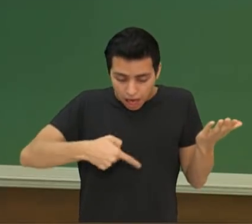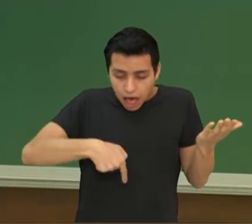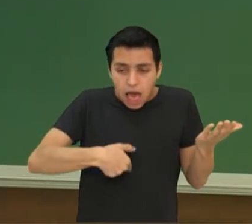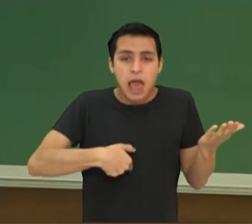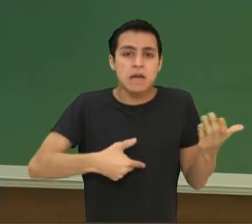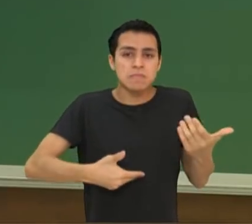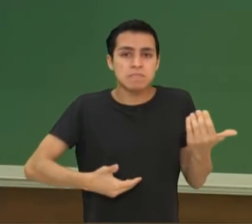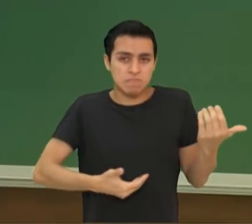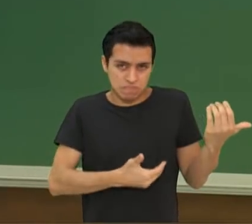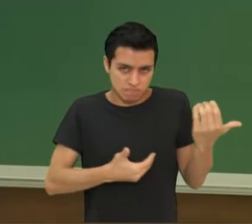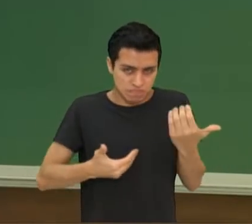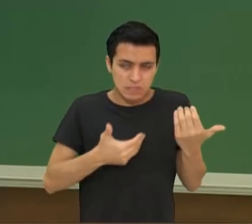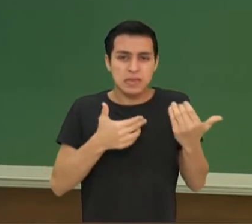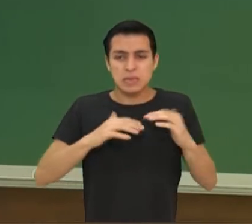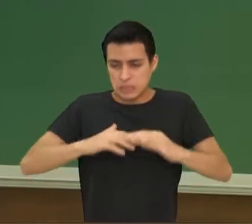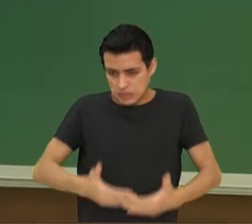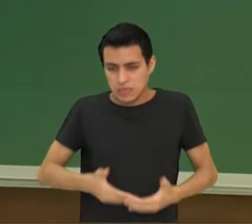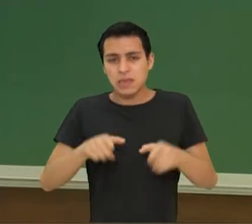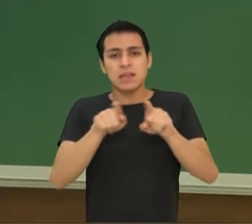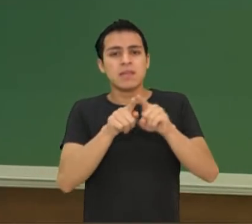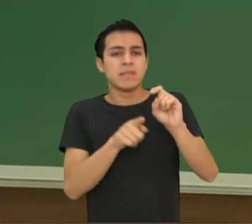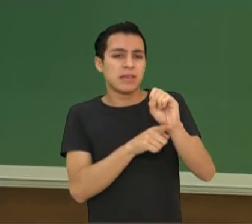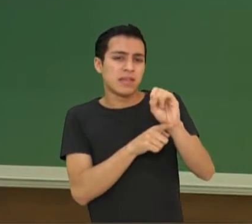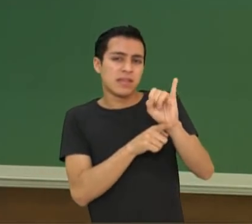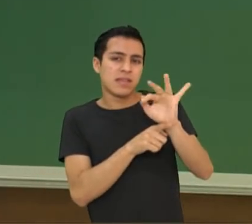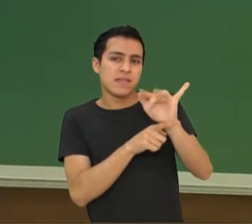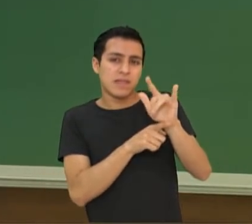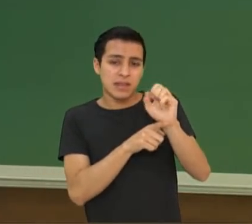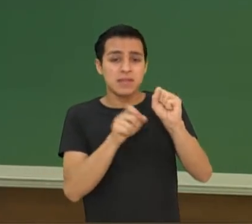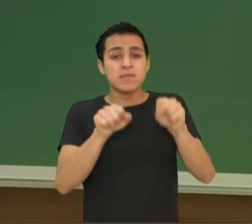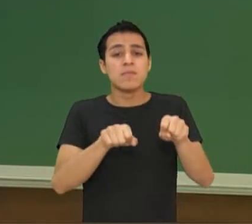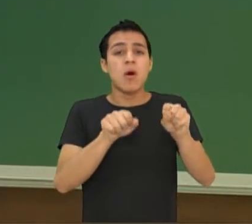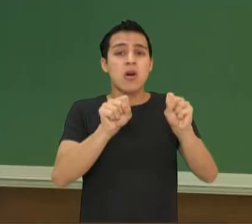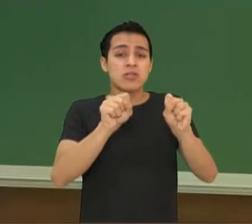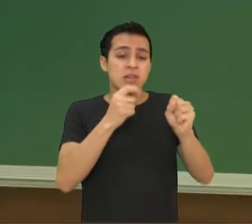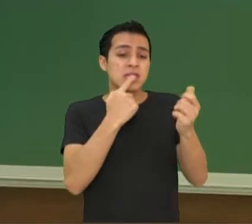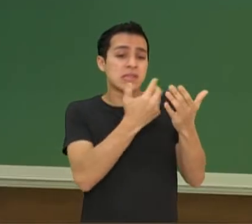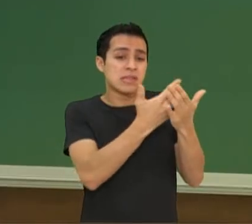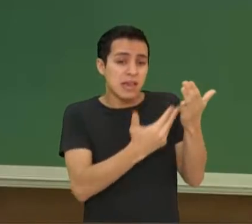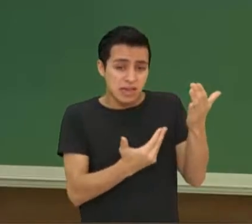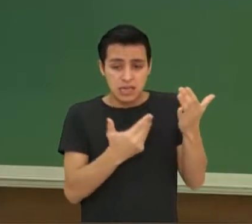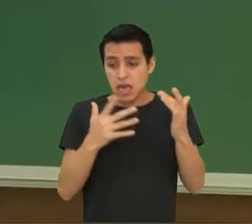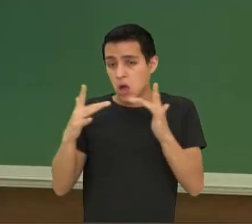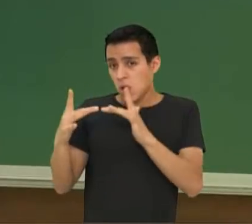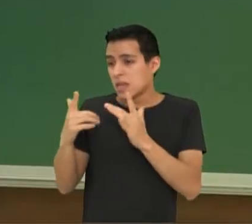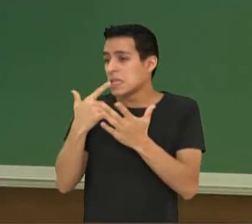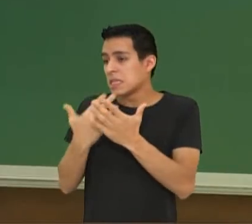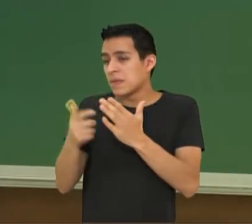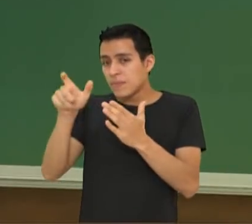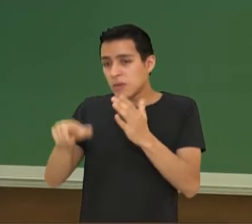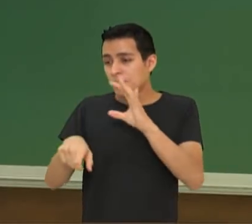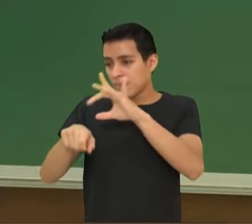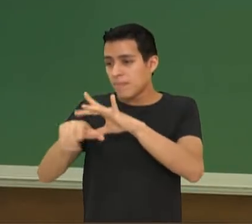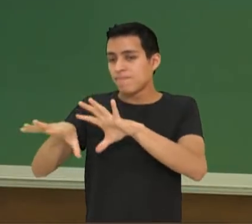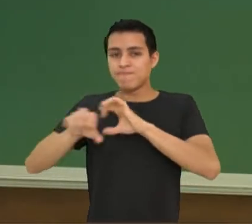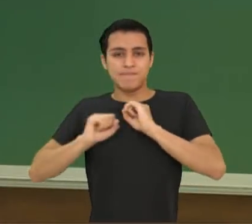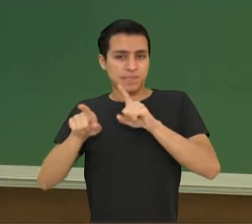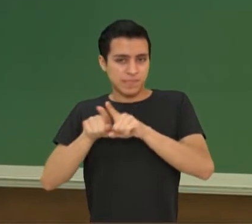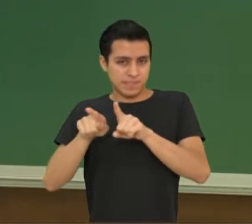No caso da sífilis, também com contato do teu sangue com o sangue de uma pessoa que esteja